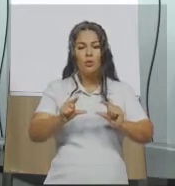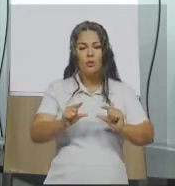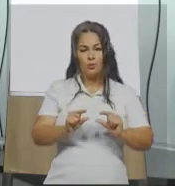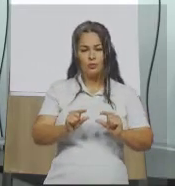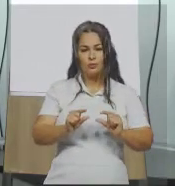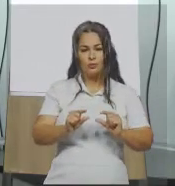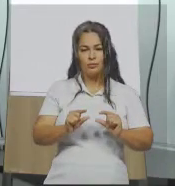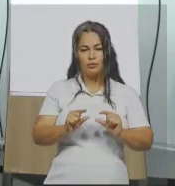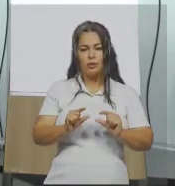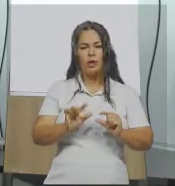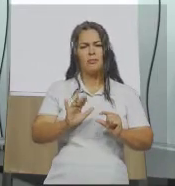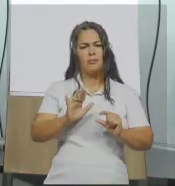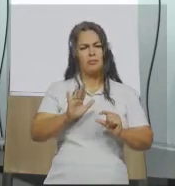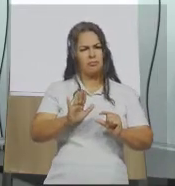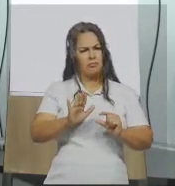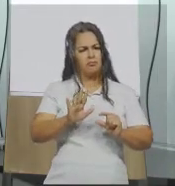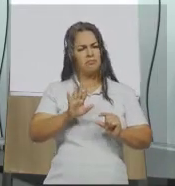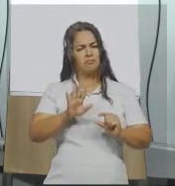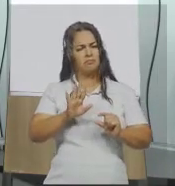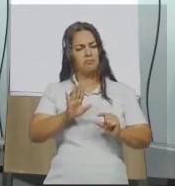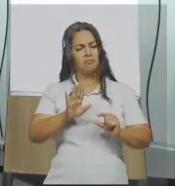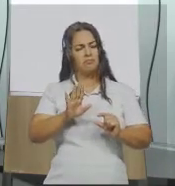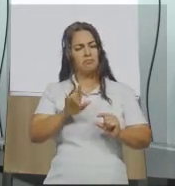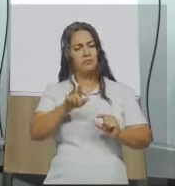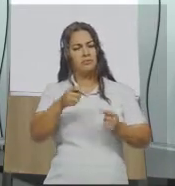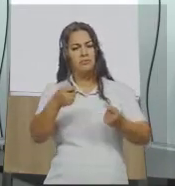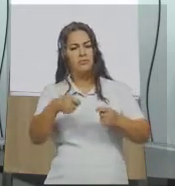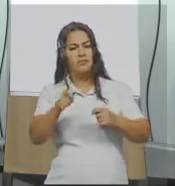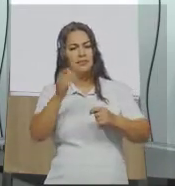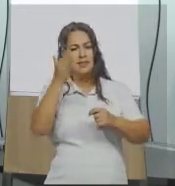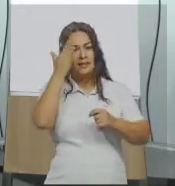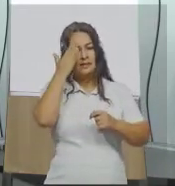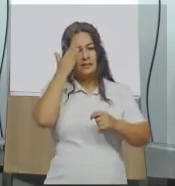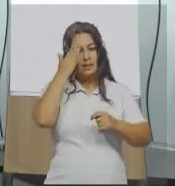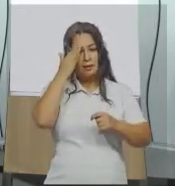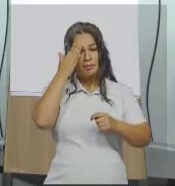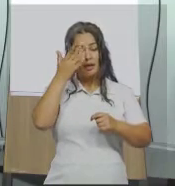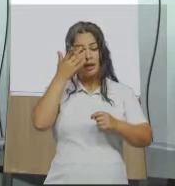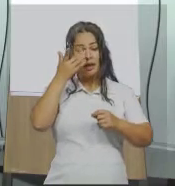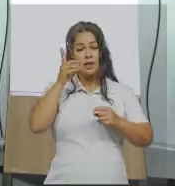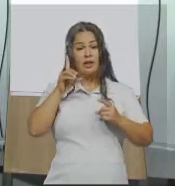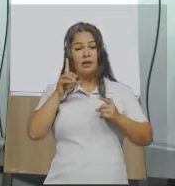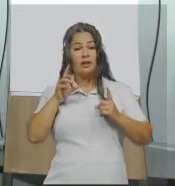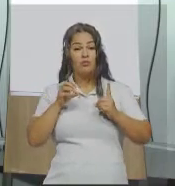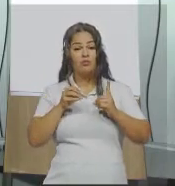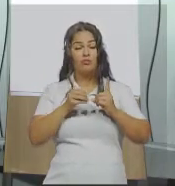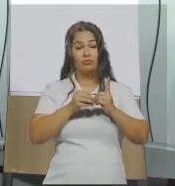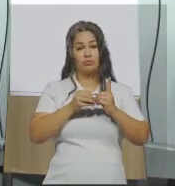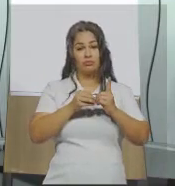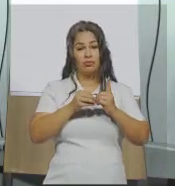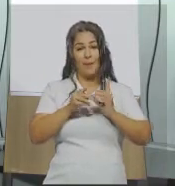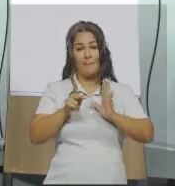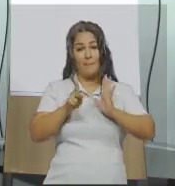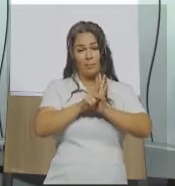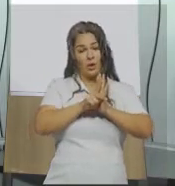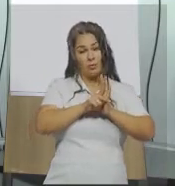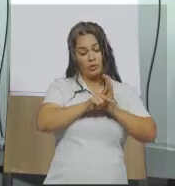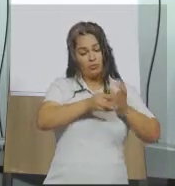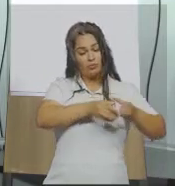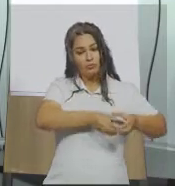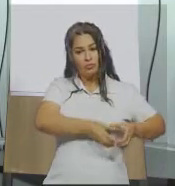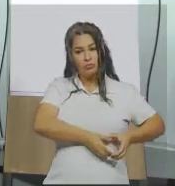também que esses hormônios eles vão passear pelo corpo, só que eles são específicos. Se um hormônio ele quer enviar